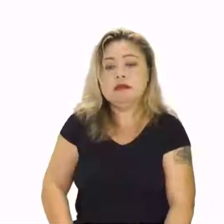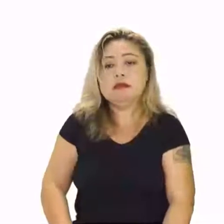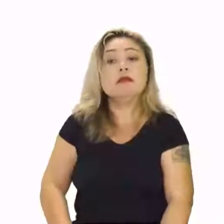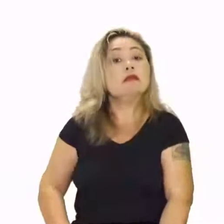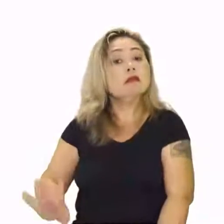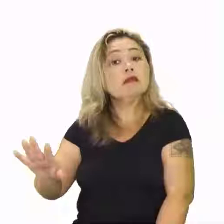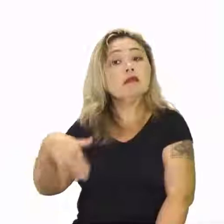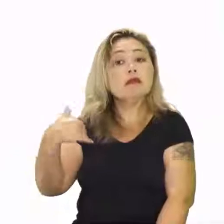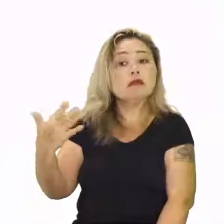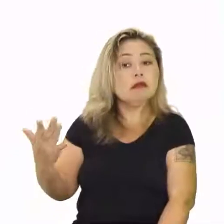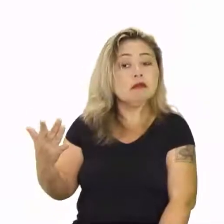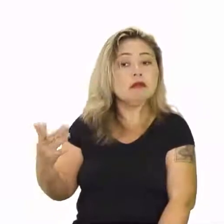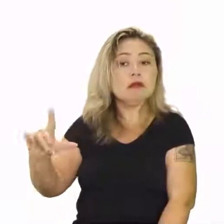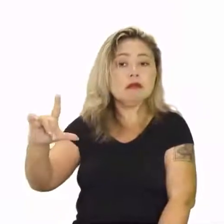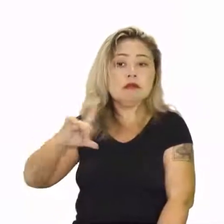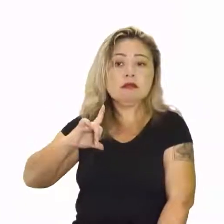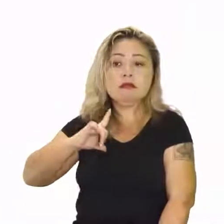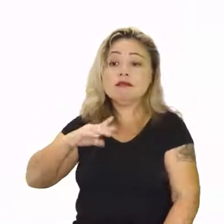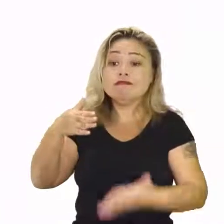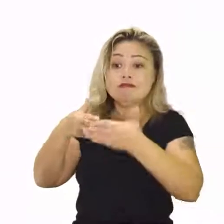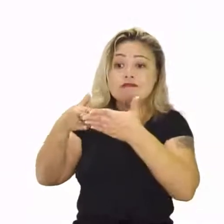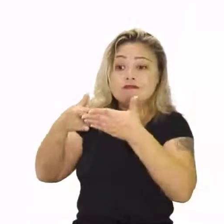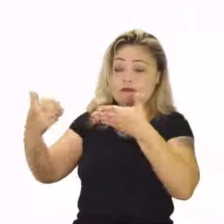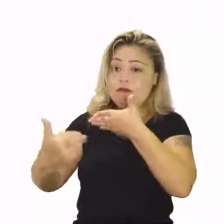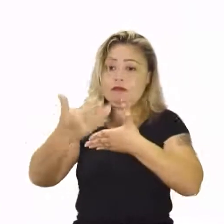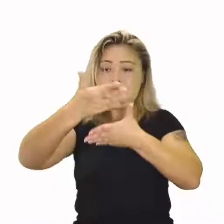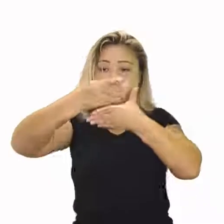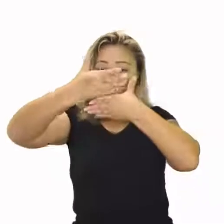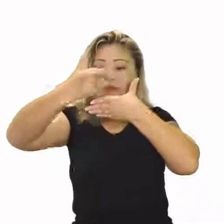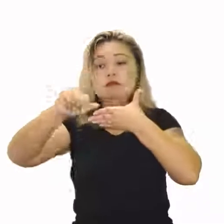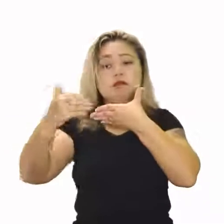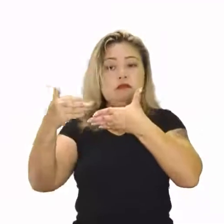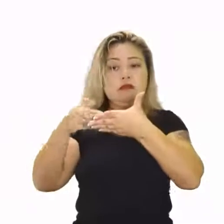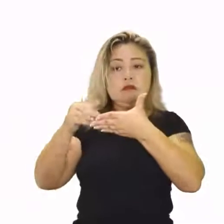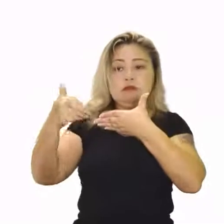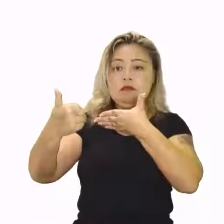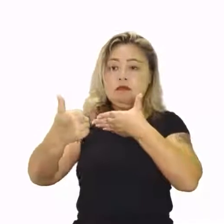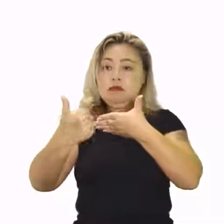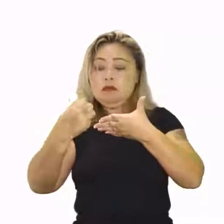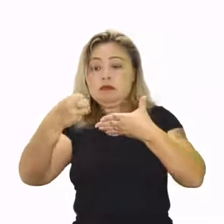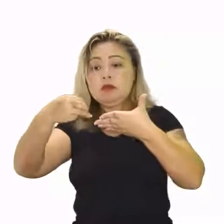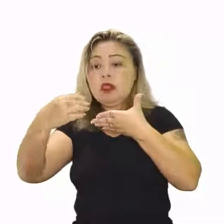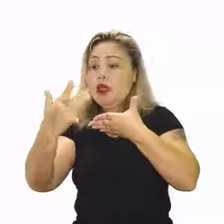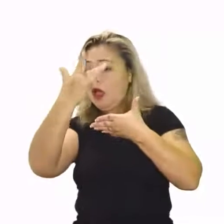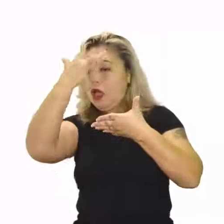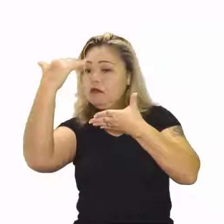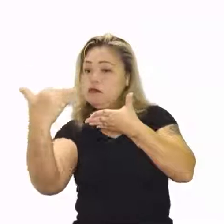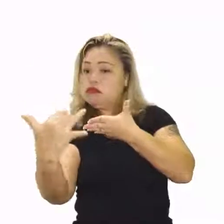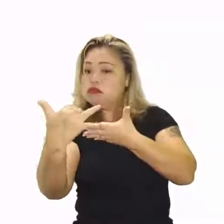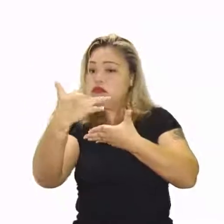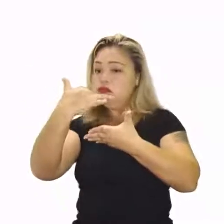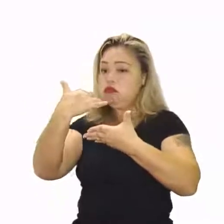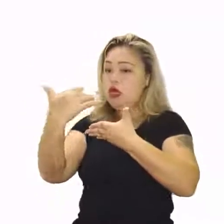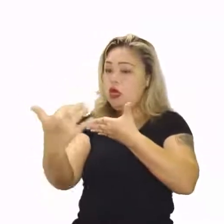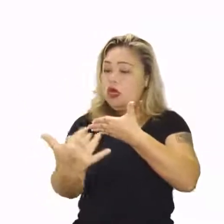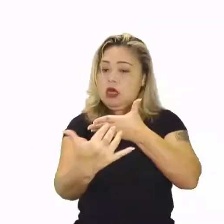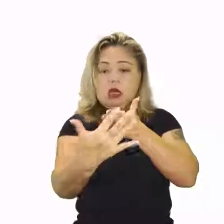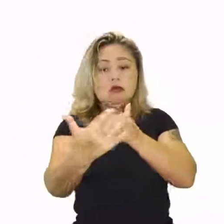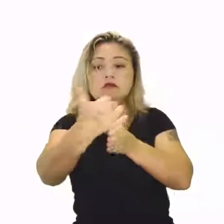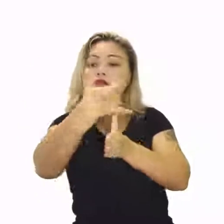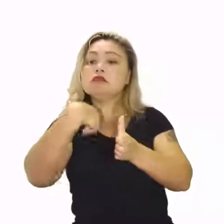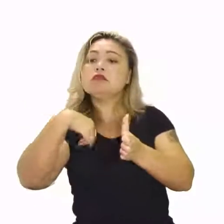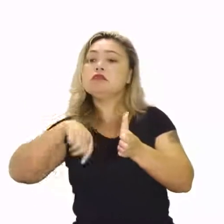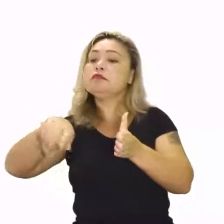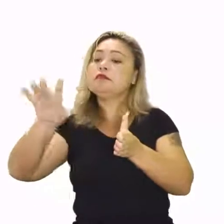Nós temos, então, para impedir essa migração, havia uma migração muito grande. Em agosto